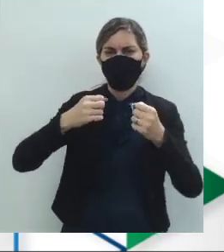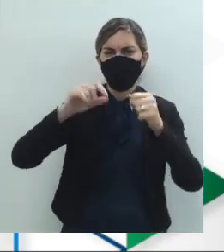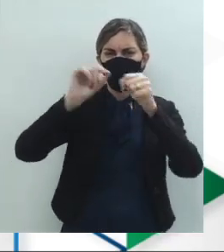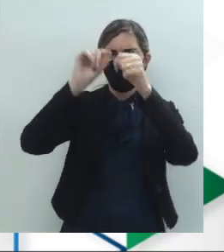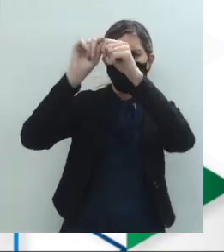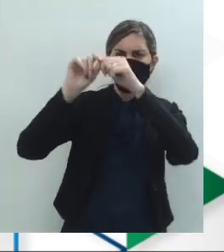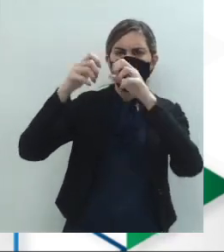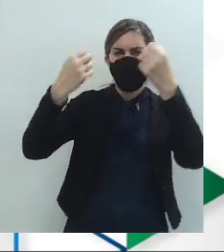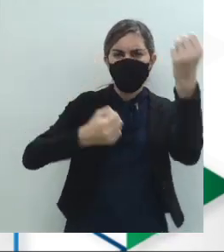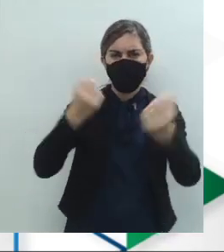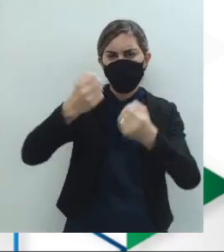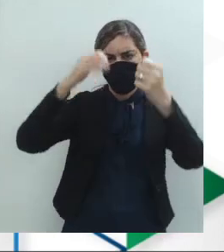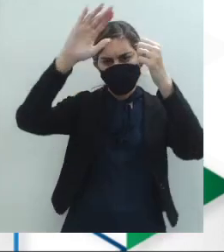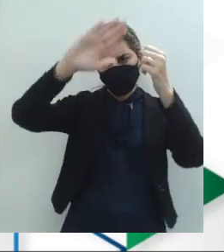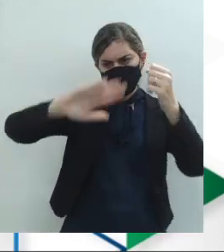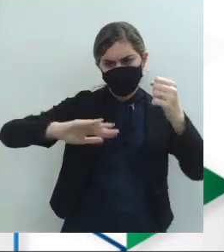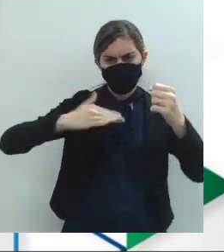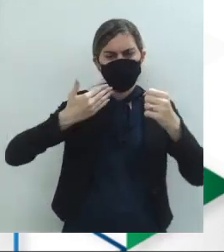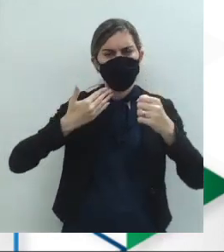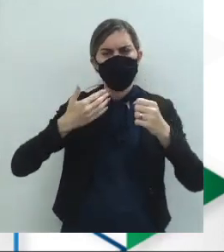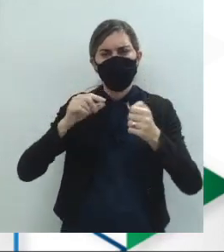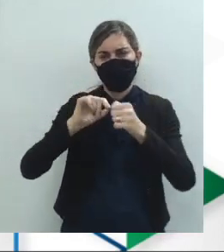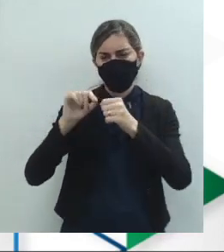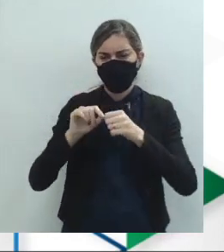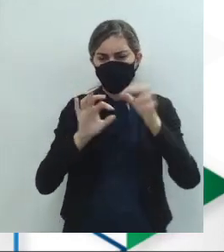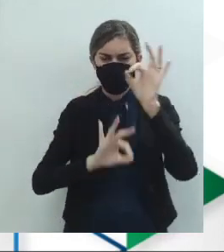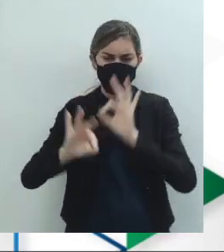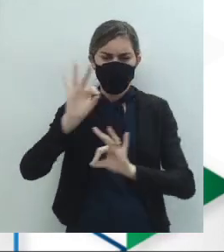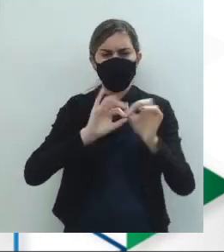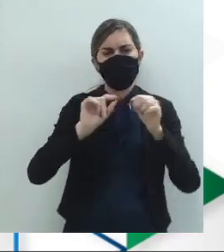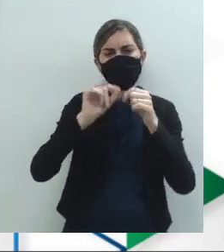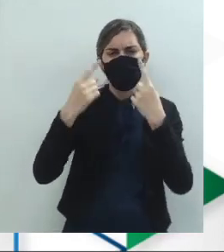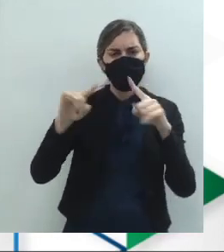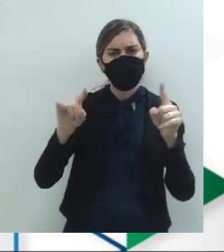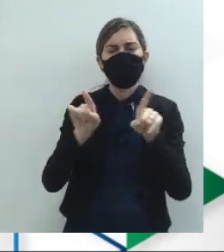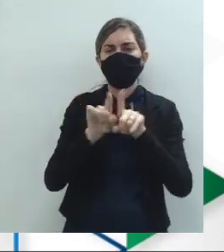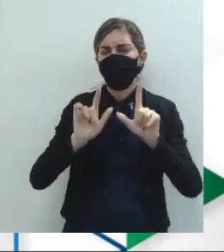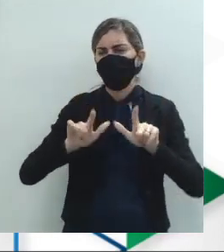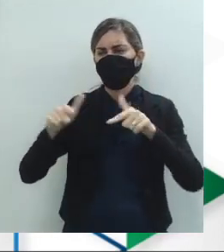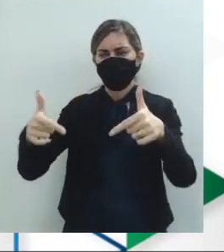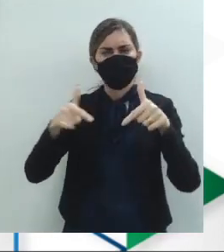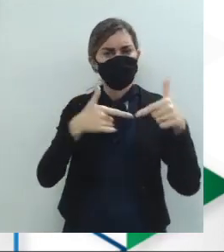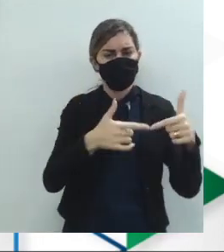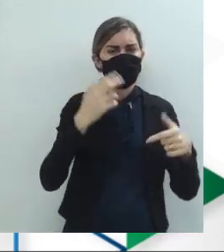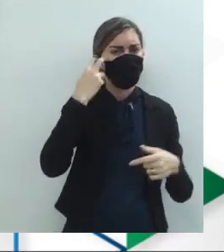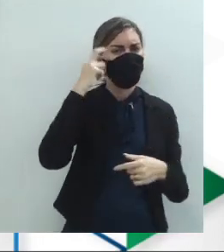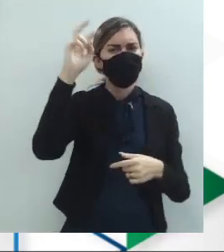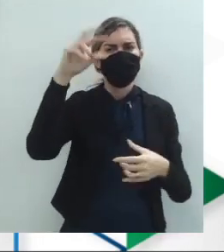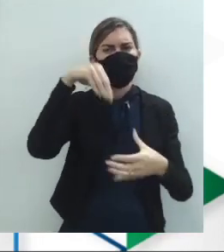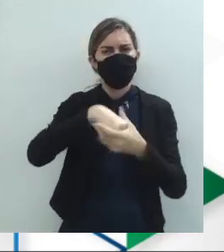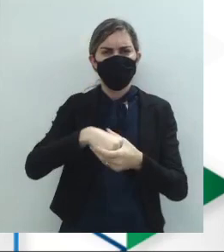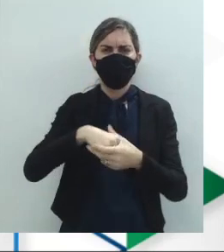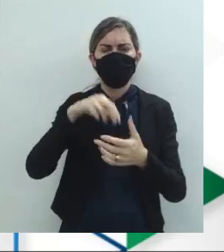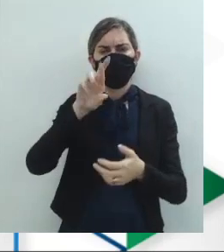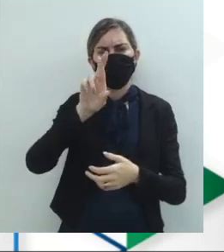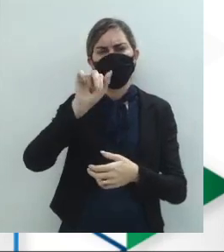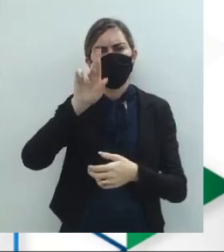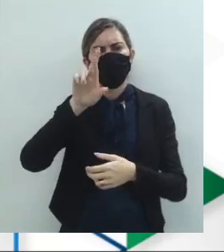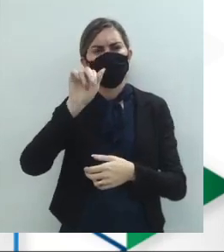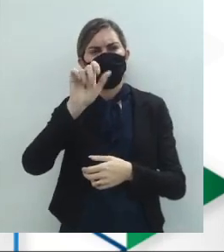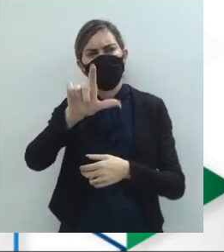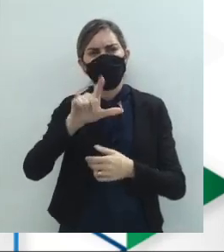eles pudessem produzir música, mas também ações culturais dentro da Rural. E